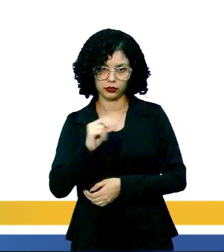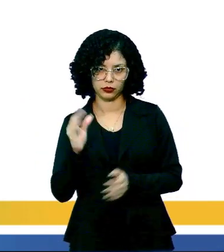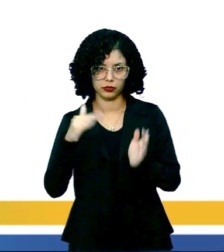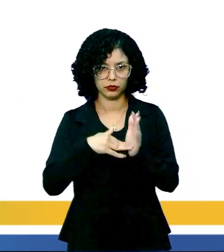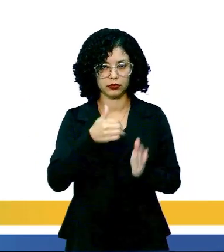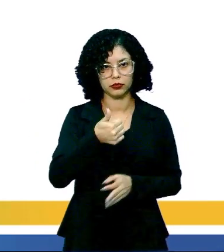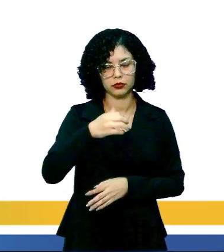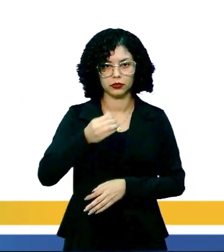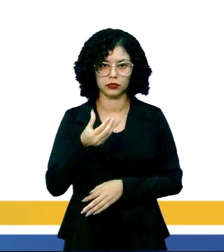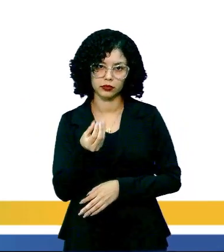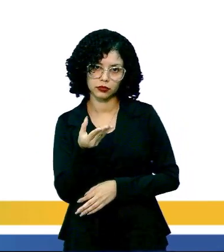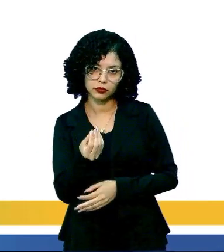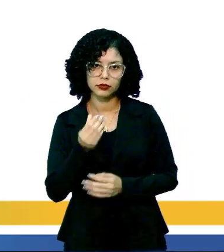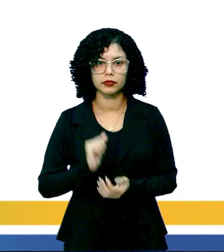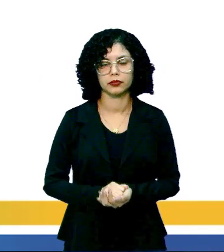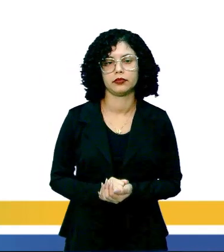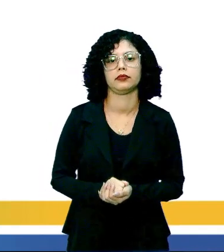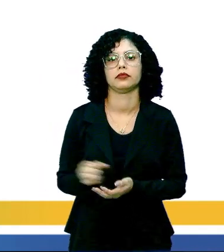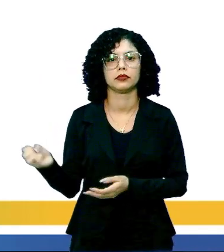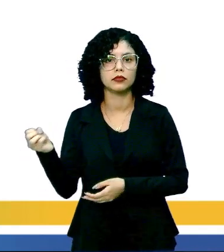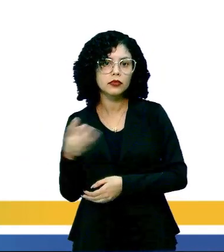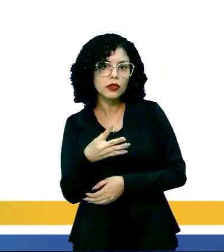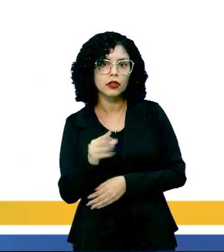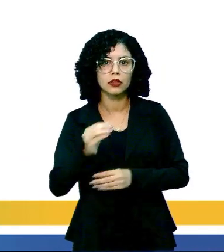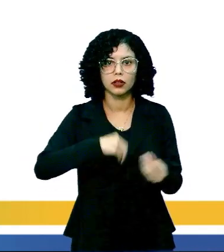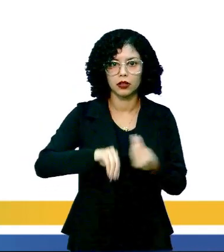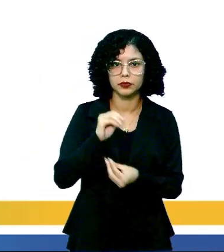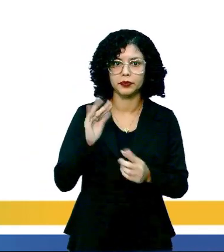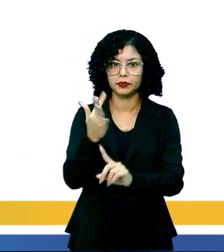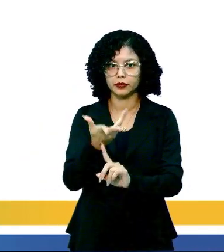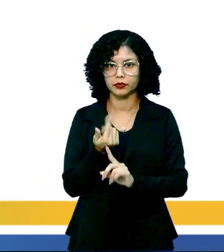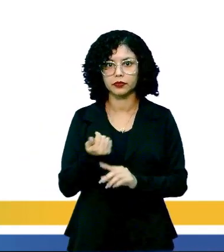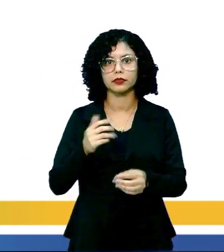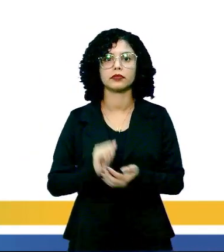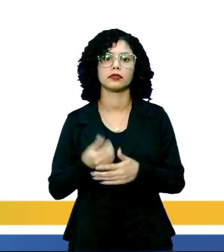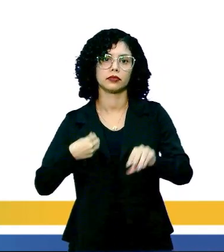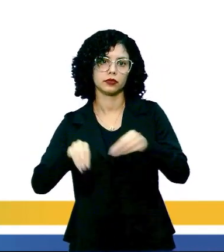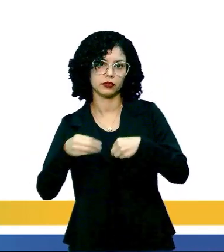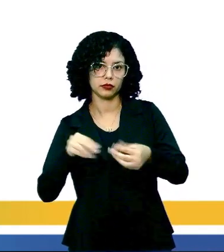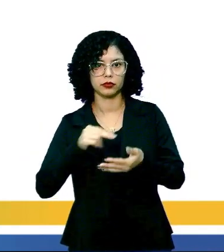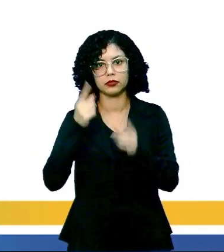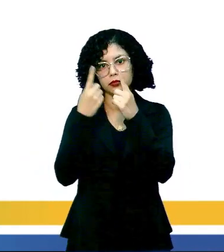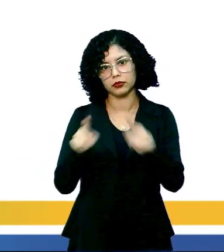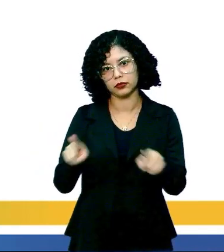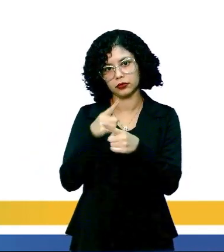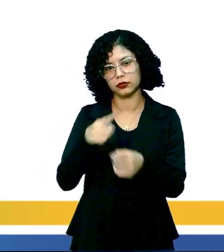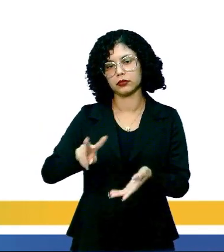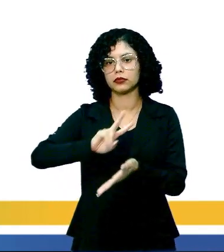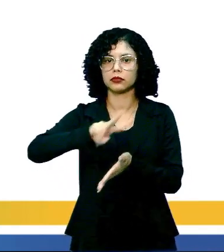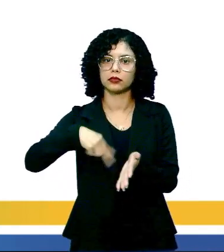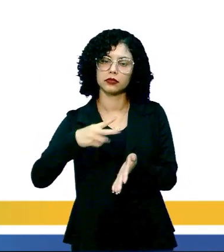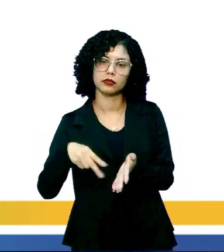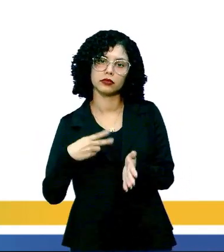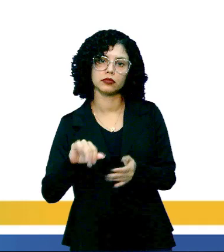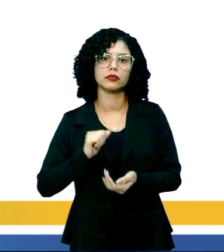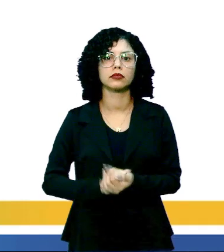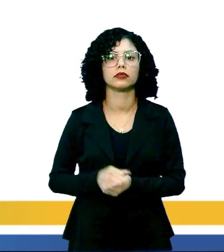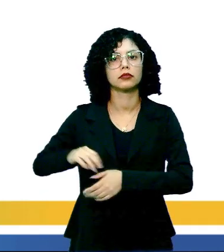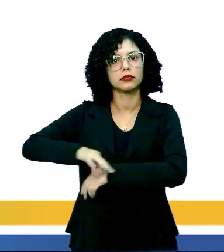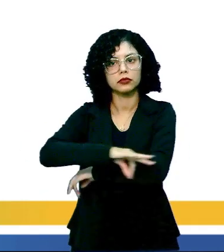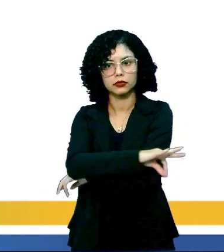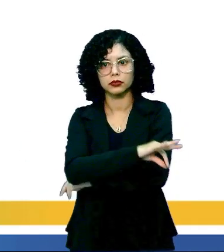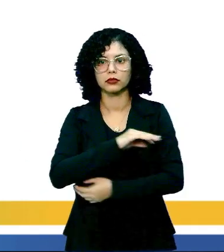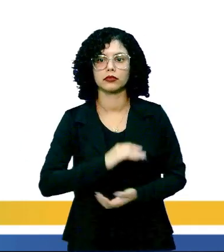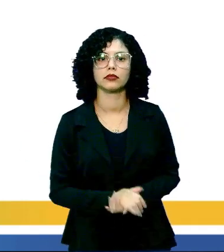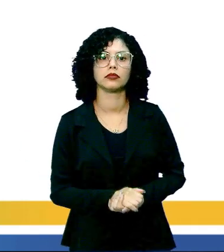1950 a 1960, a inovação e mistura de artes, tanto artes plásticas quanto música,